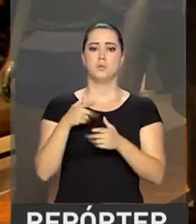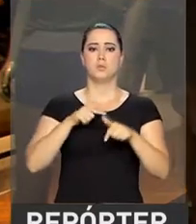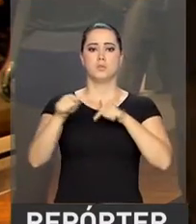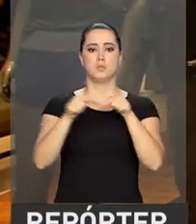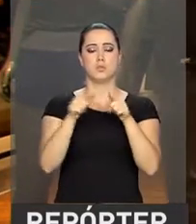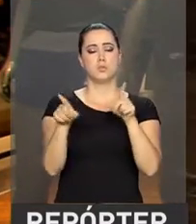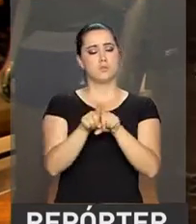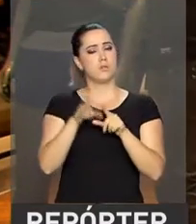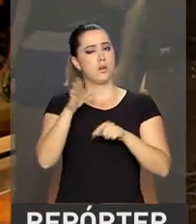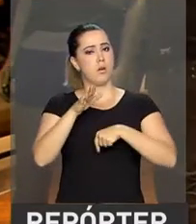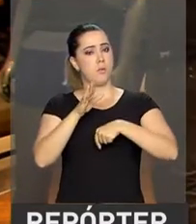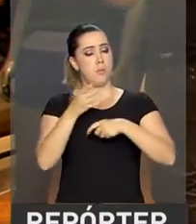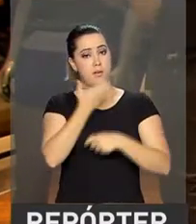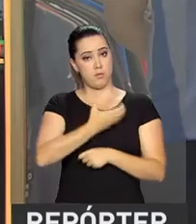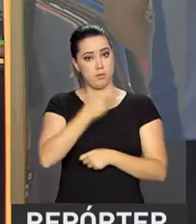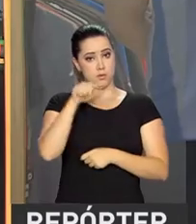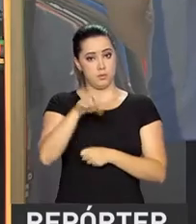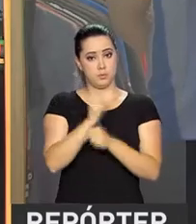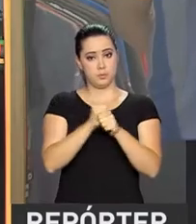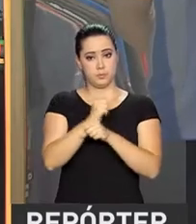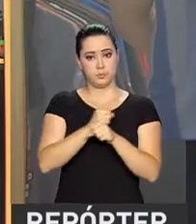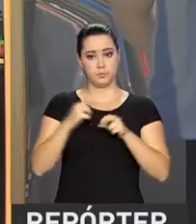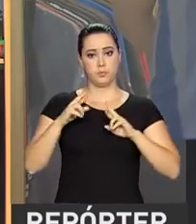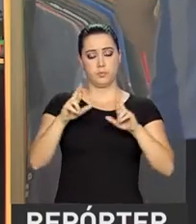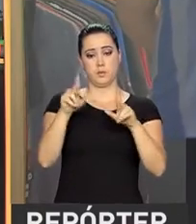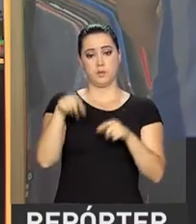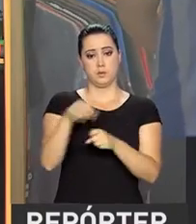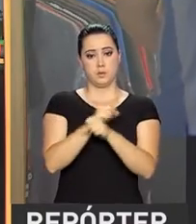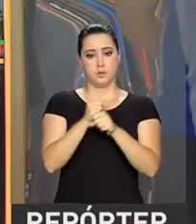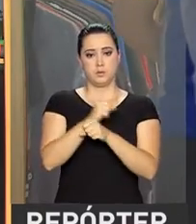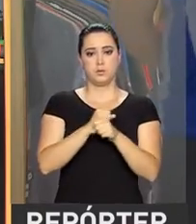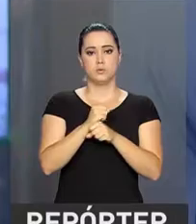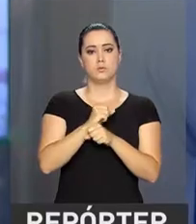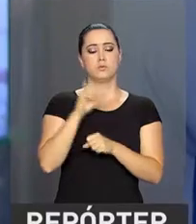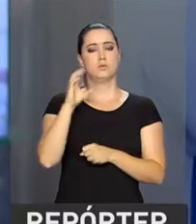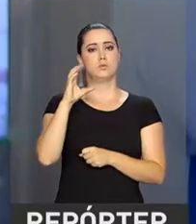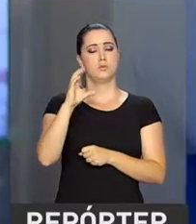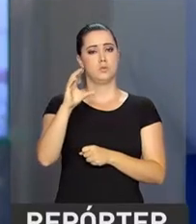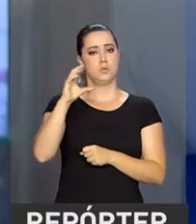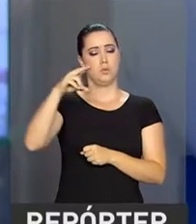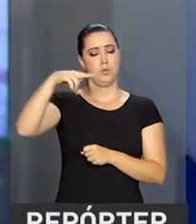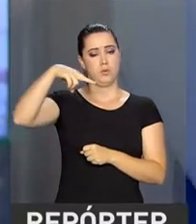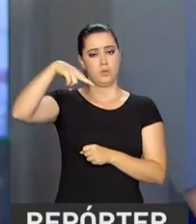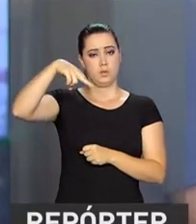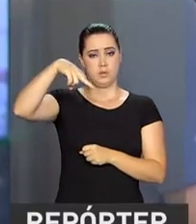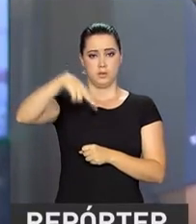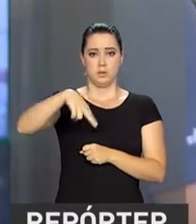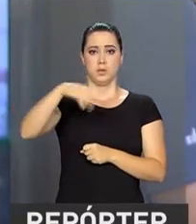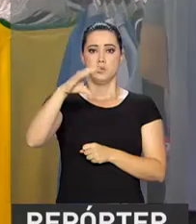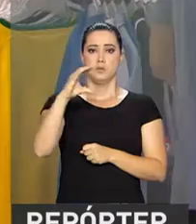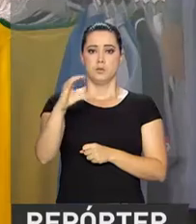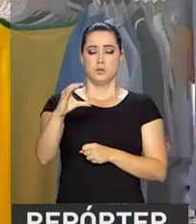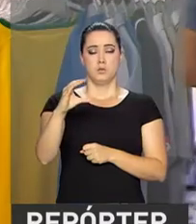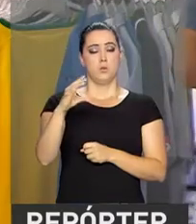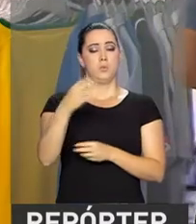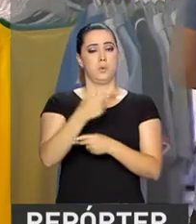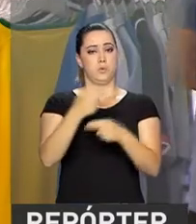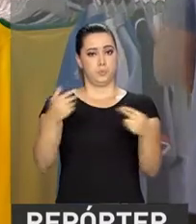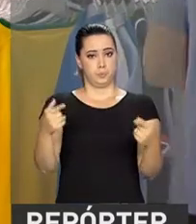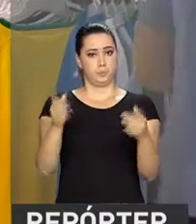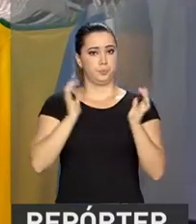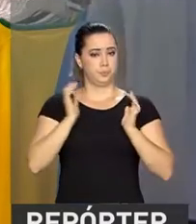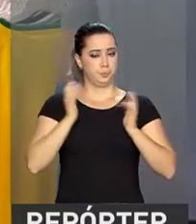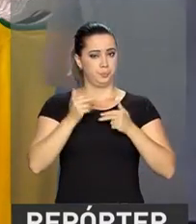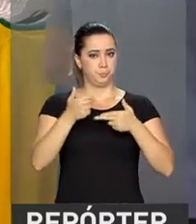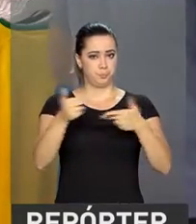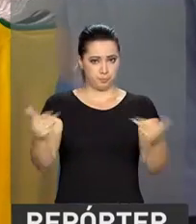no natal deste ano a expectativa da confederação nacional do comércio de bens serviços e turismo é de que